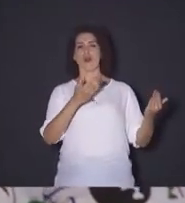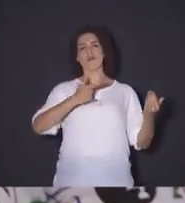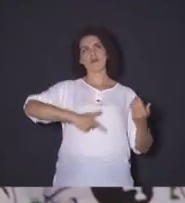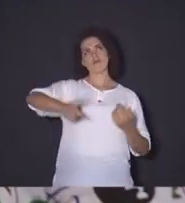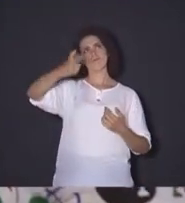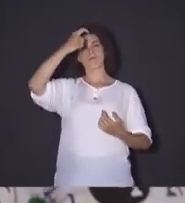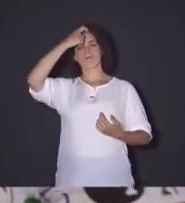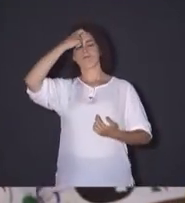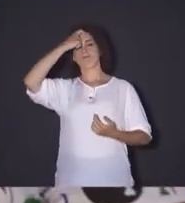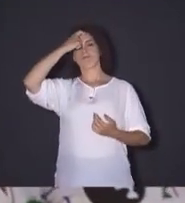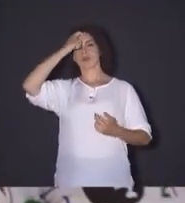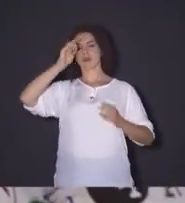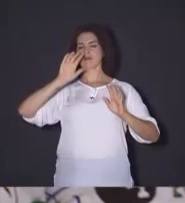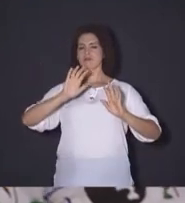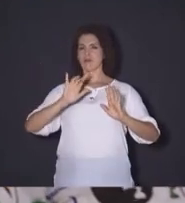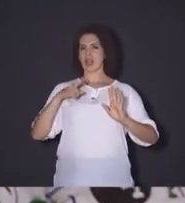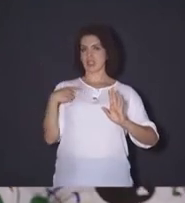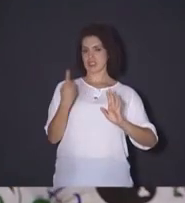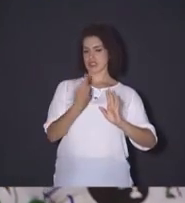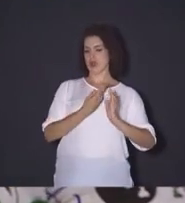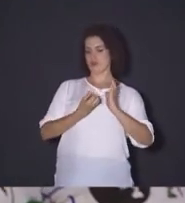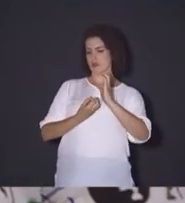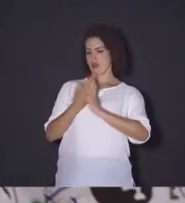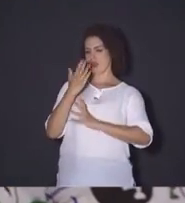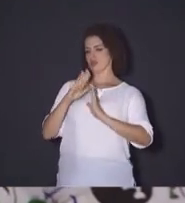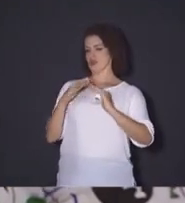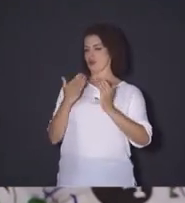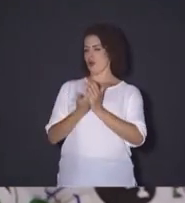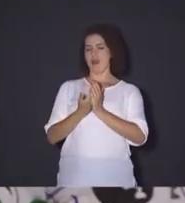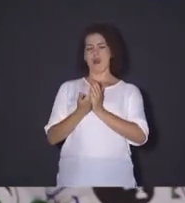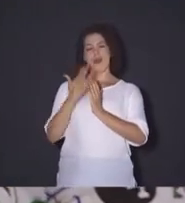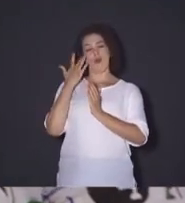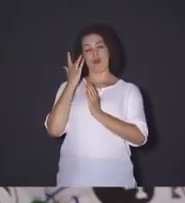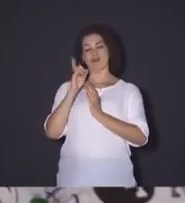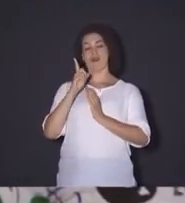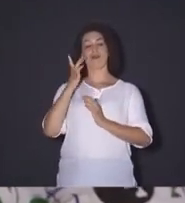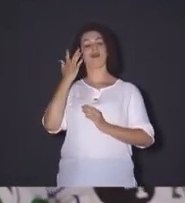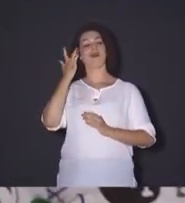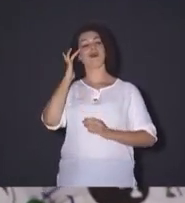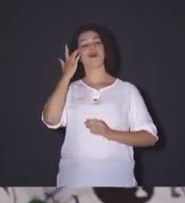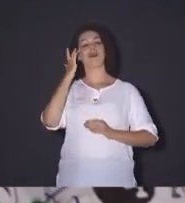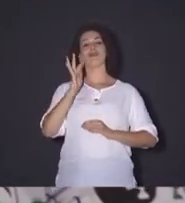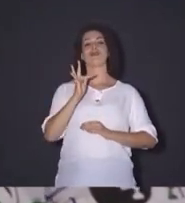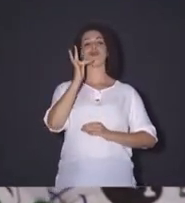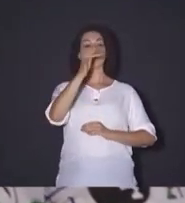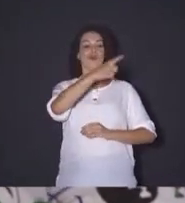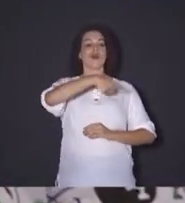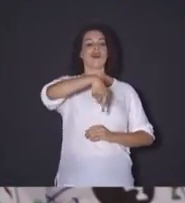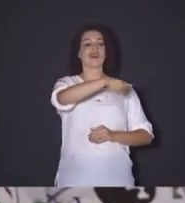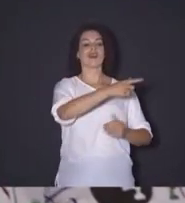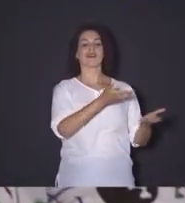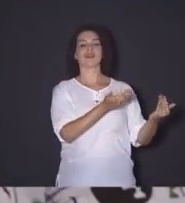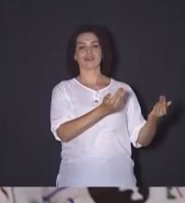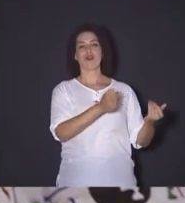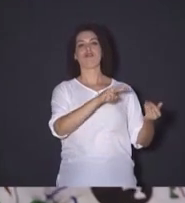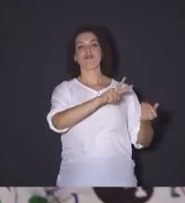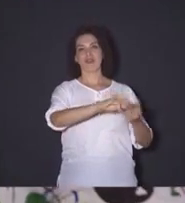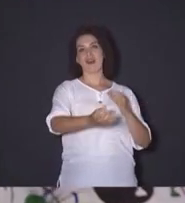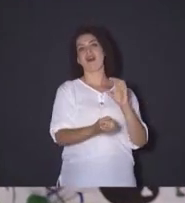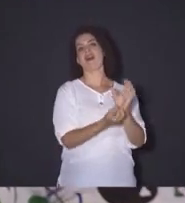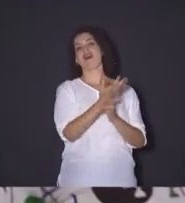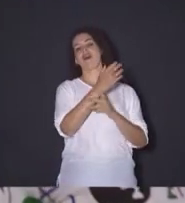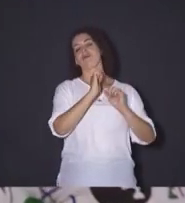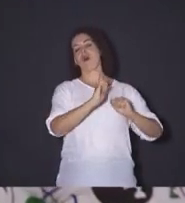sejamos nós a criarmos essa escola e talvez eles pela necessidade pelo conhecimento por tudo aquilo que a gente vai passar para ele